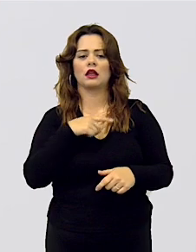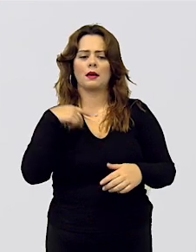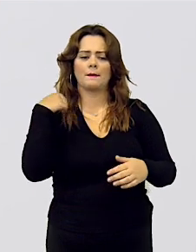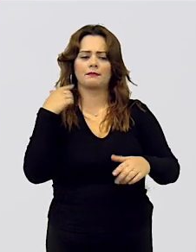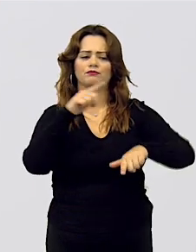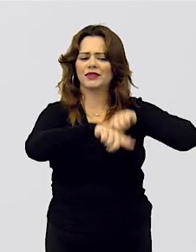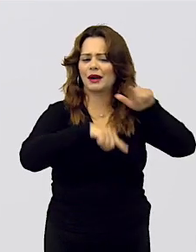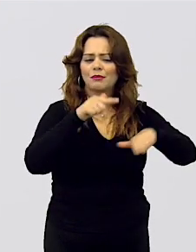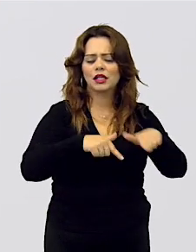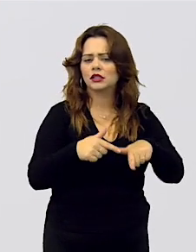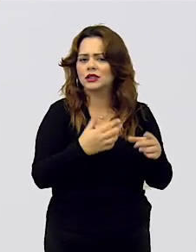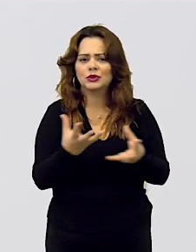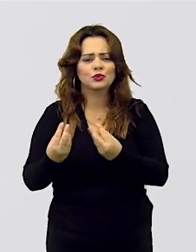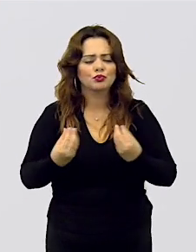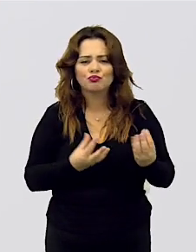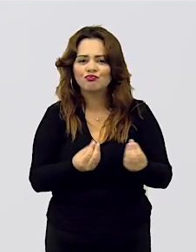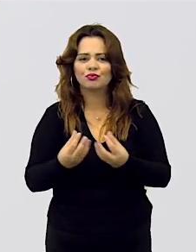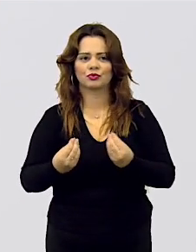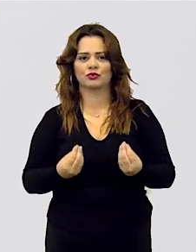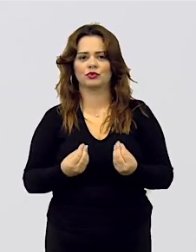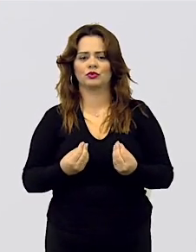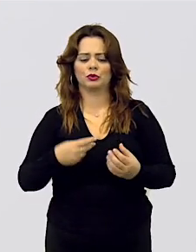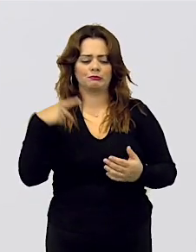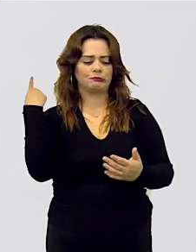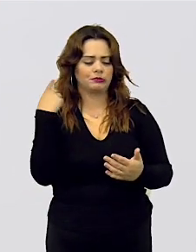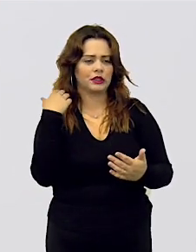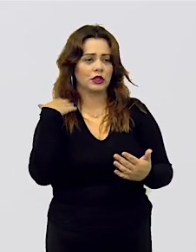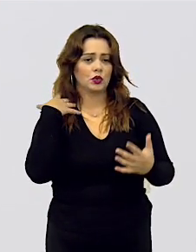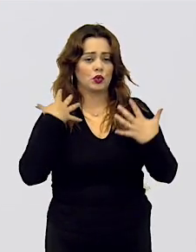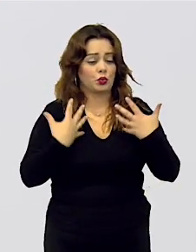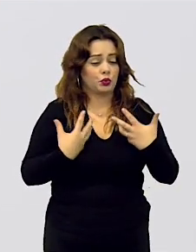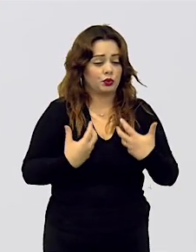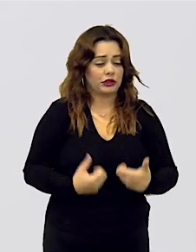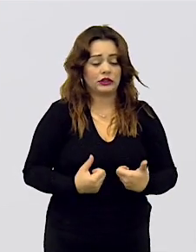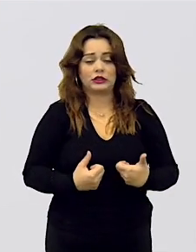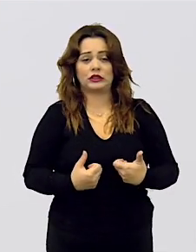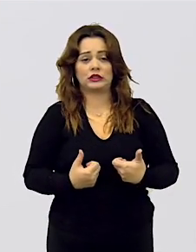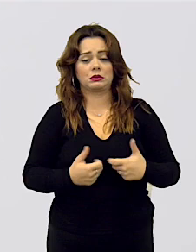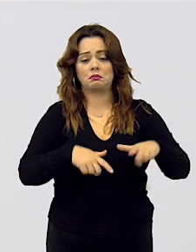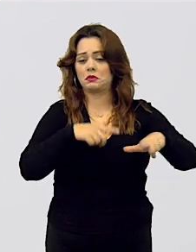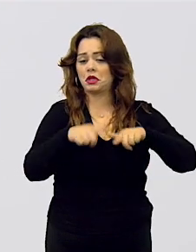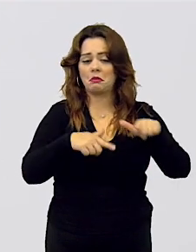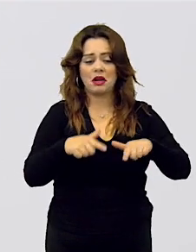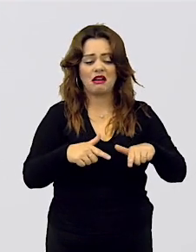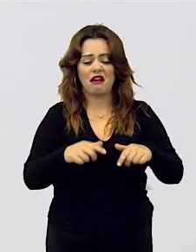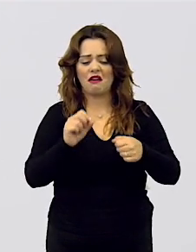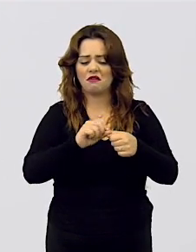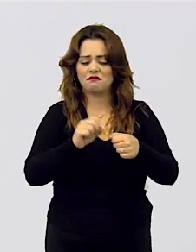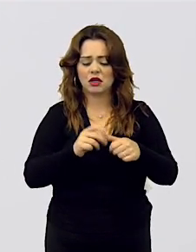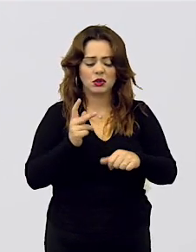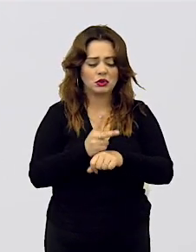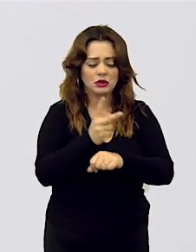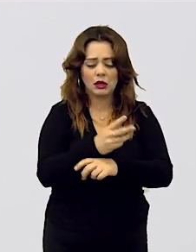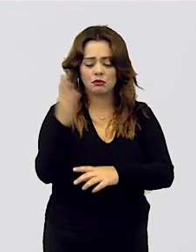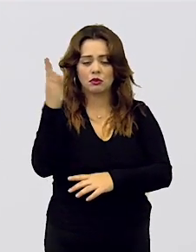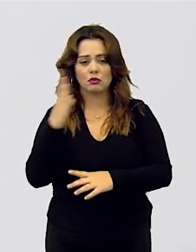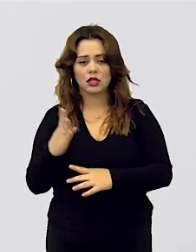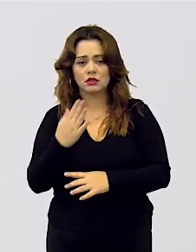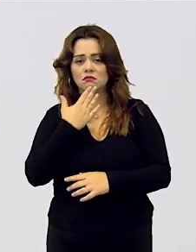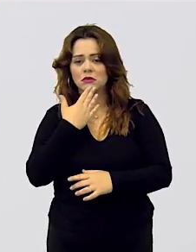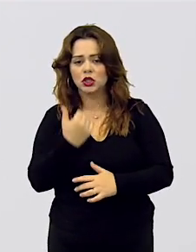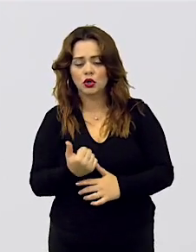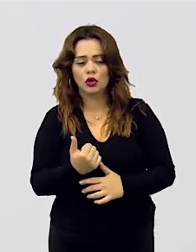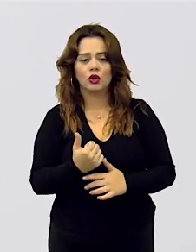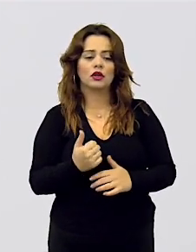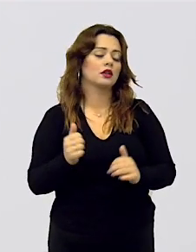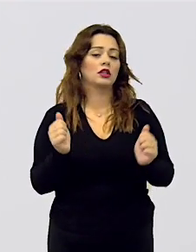batalhador um cansaço soldado nessa nesse Fronte que nos aproxima todos do Brasil o Brasil